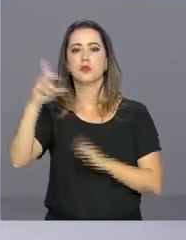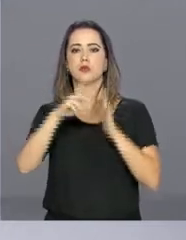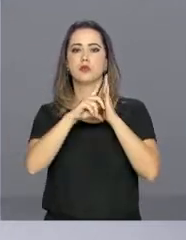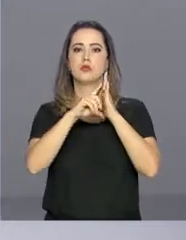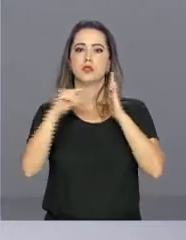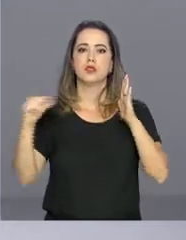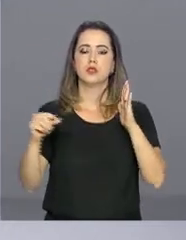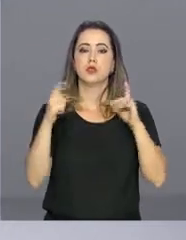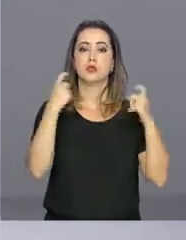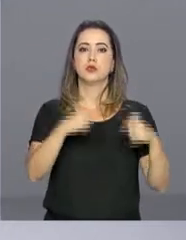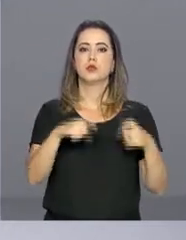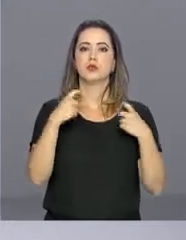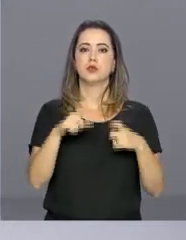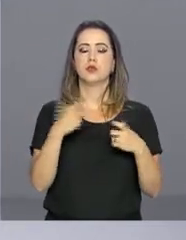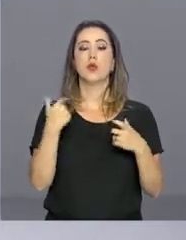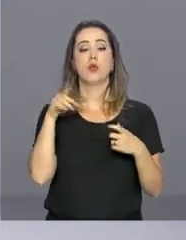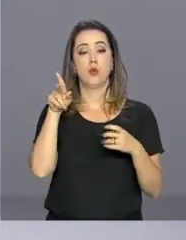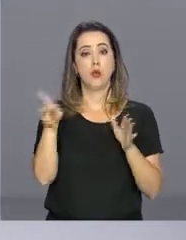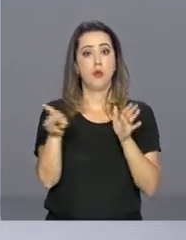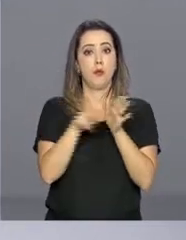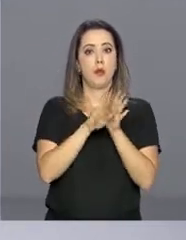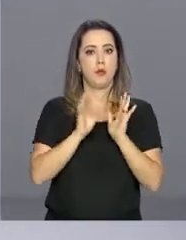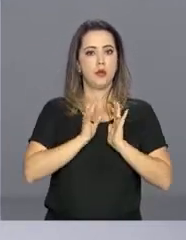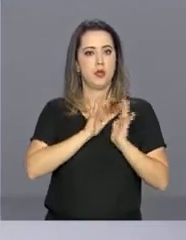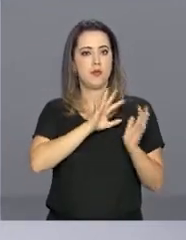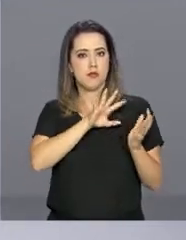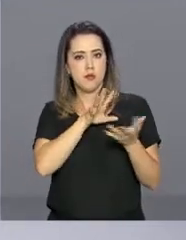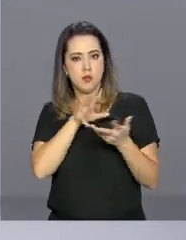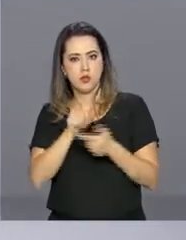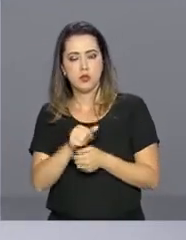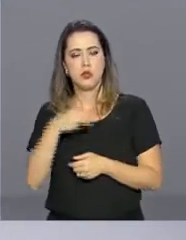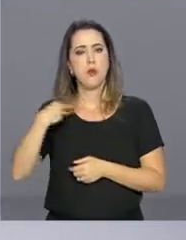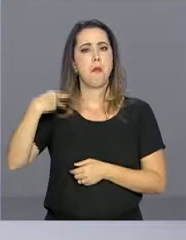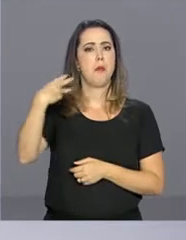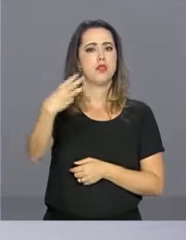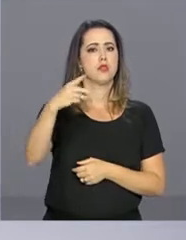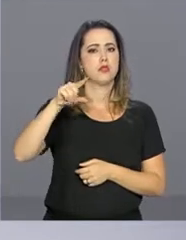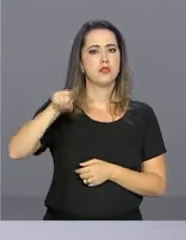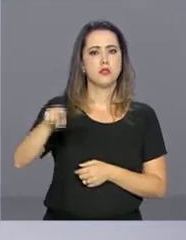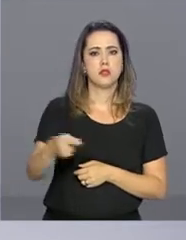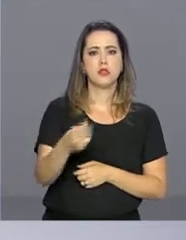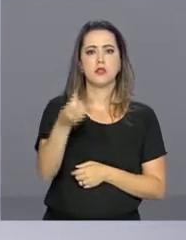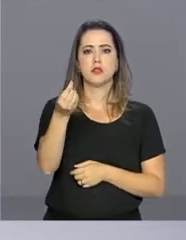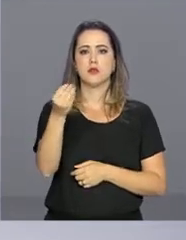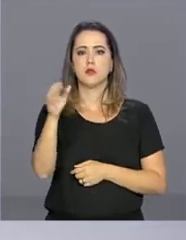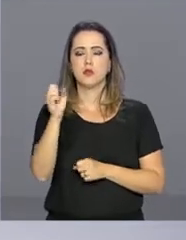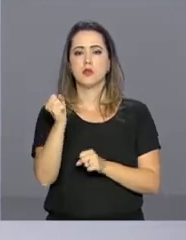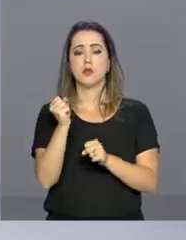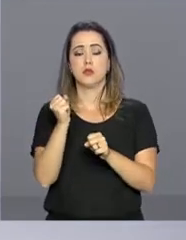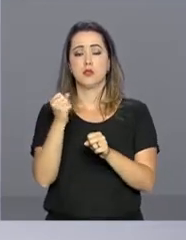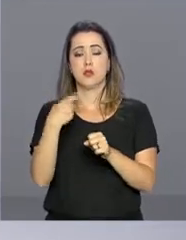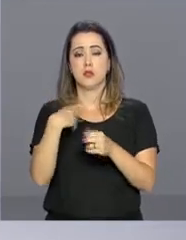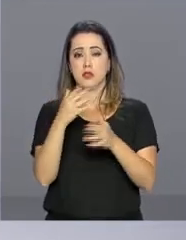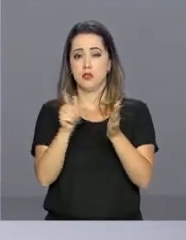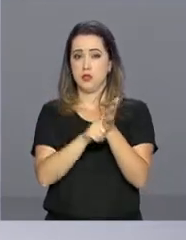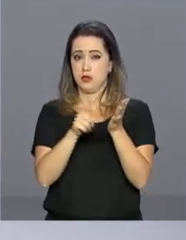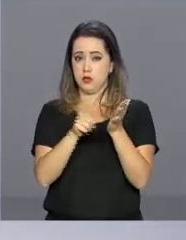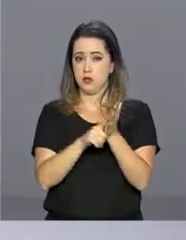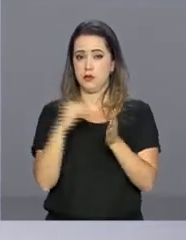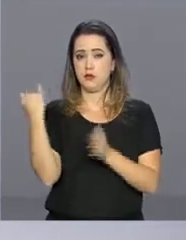palácio da alvorada um local tombado pelo patrimônio que conta com mais de 3600 obras de autores